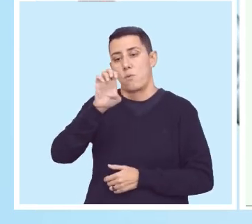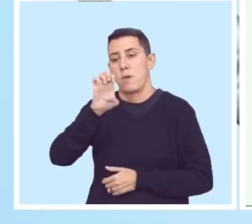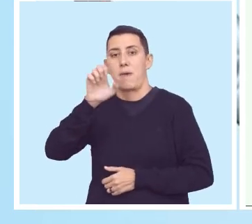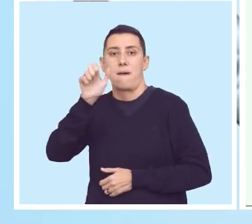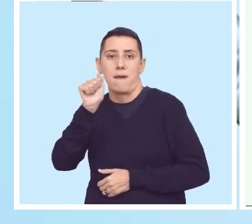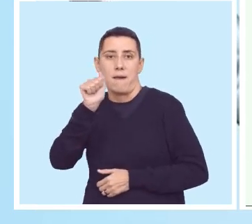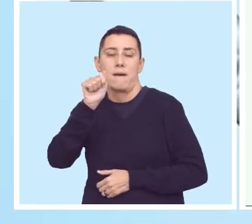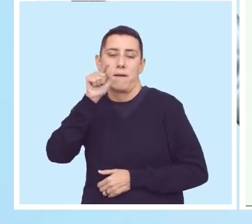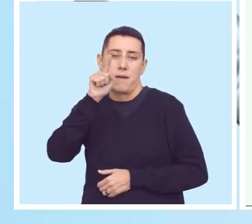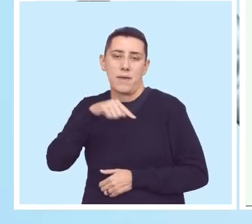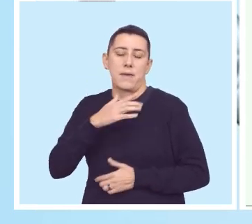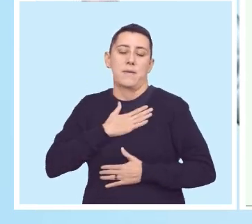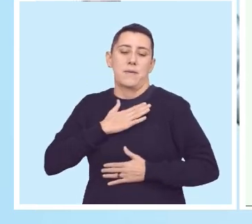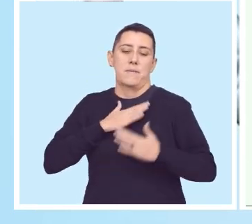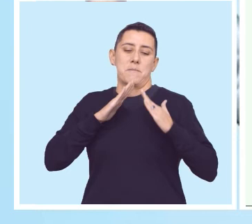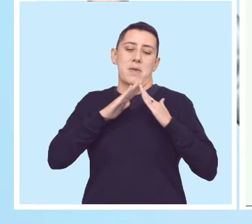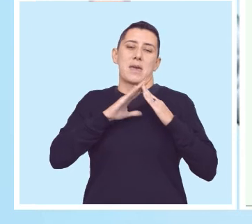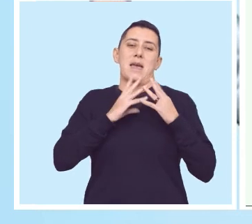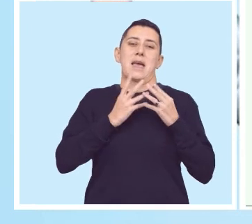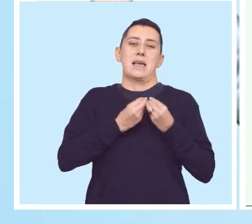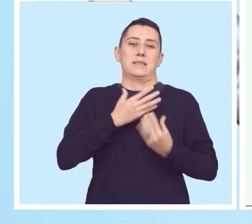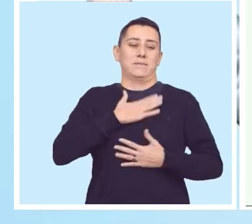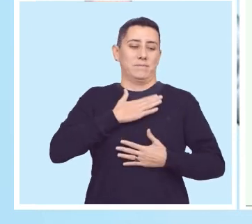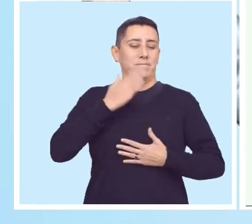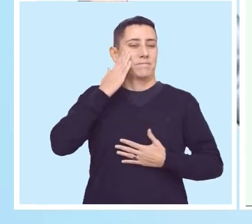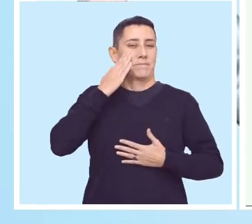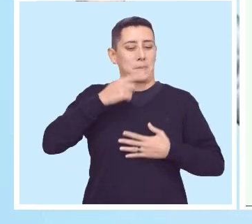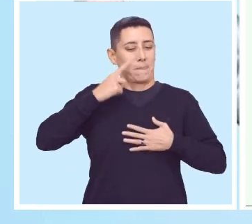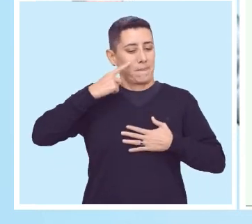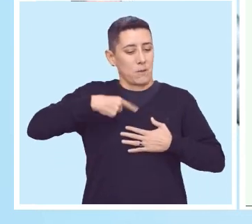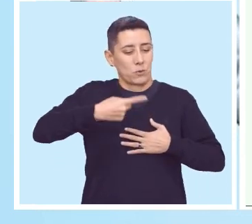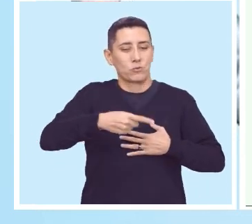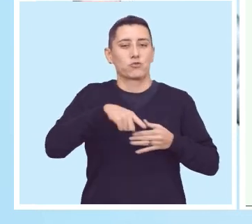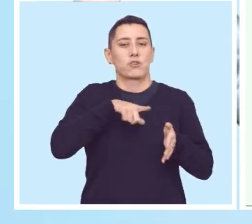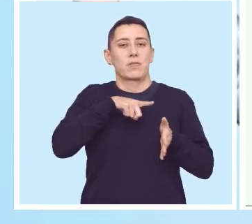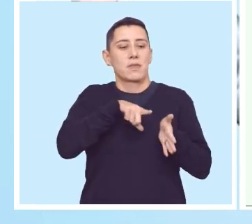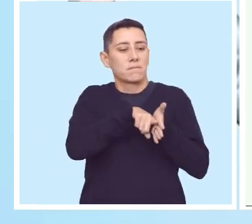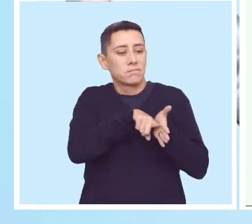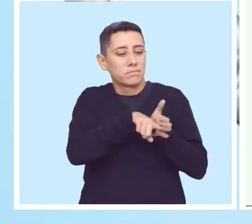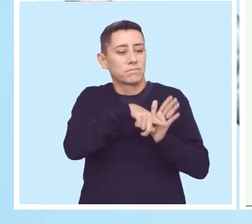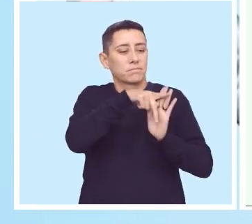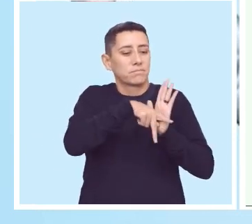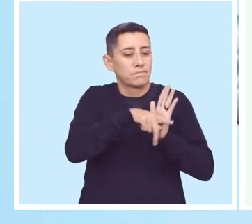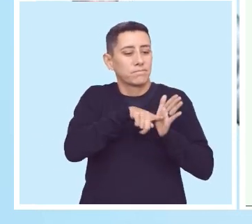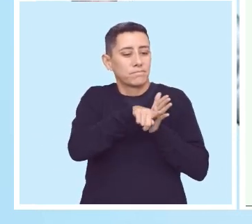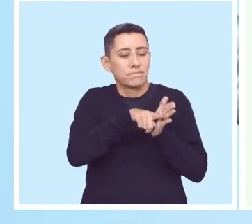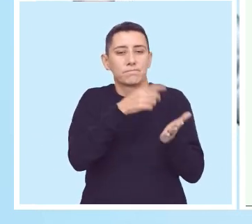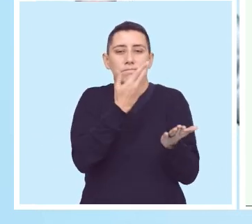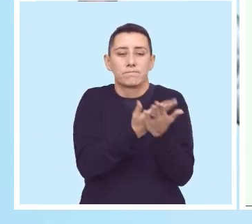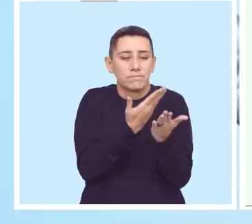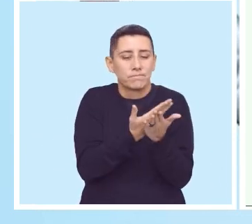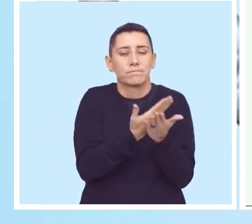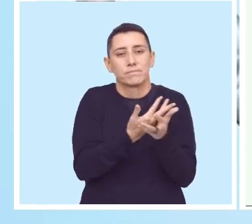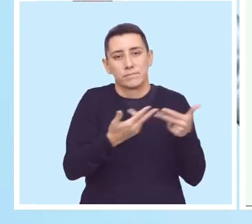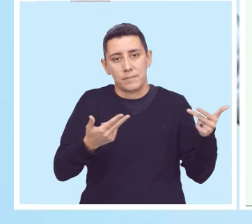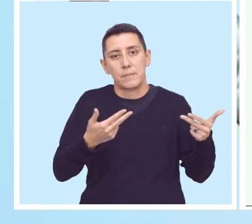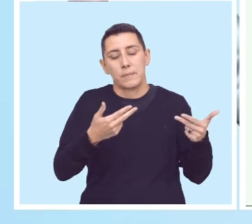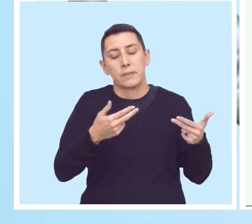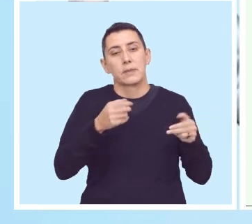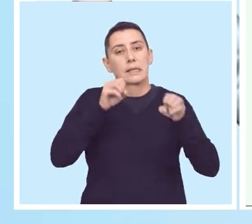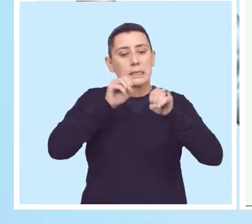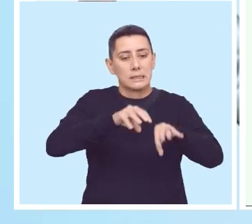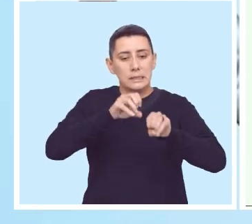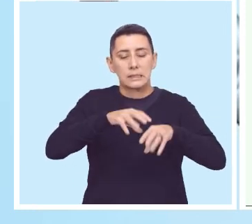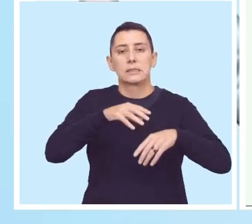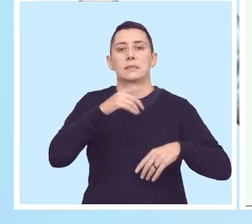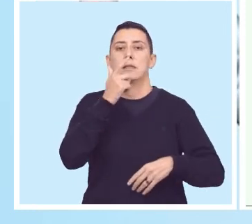né, onde nós estamos aqui no dia a dia desenvolvendo pesquisa, ensino, extensão, por gerar